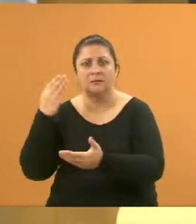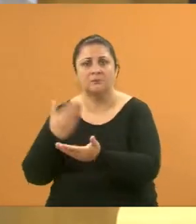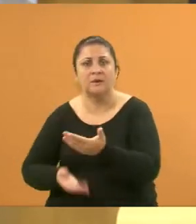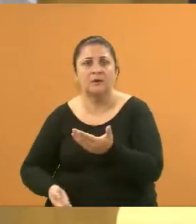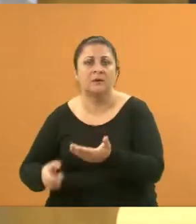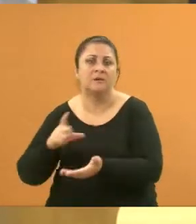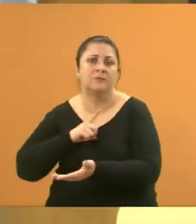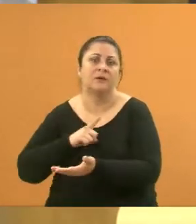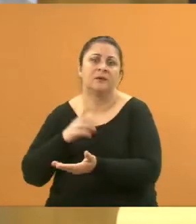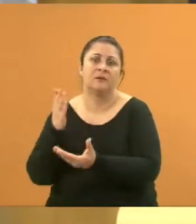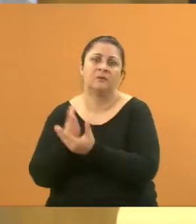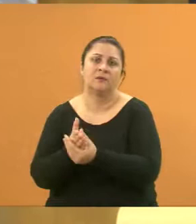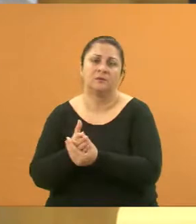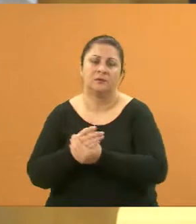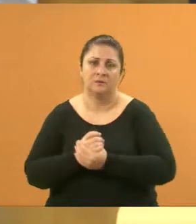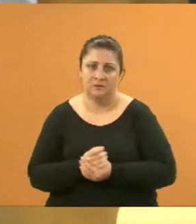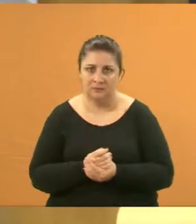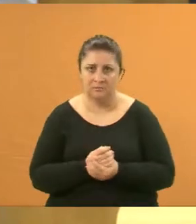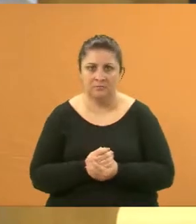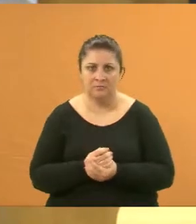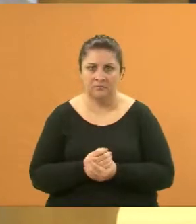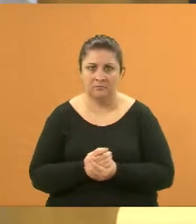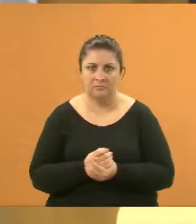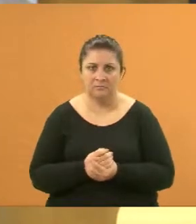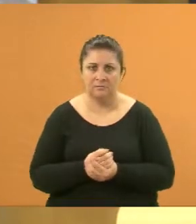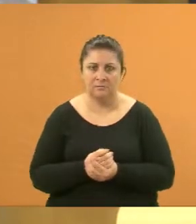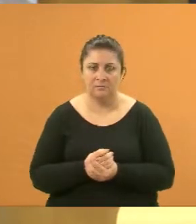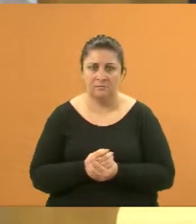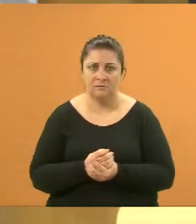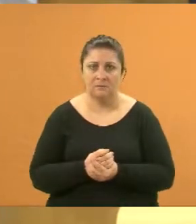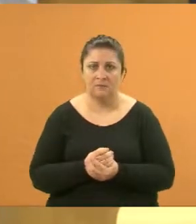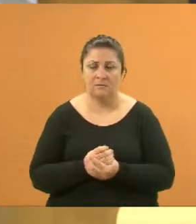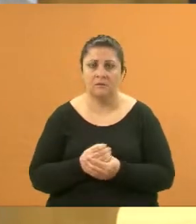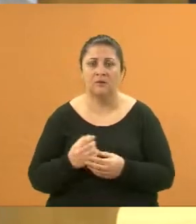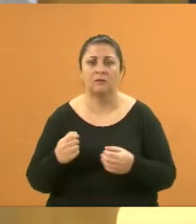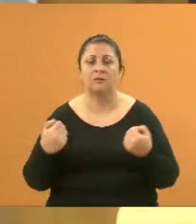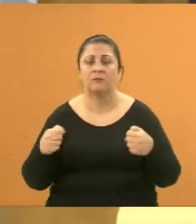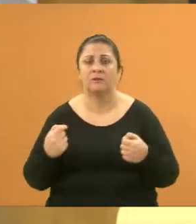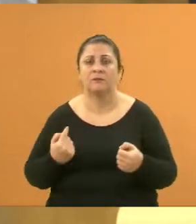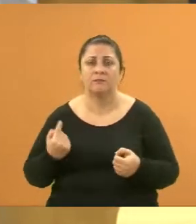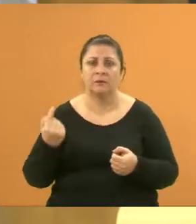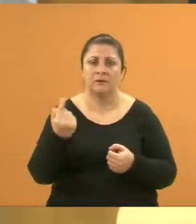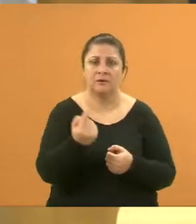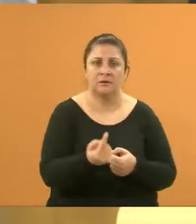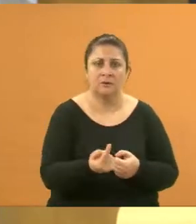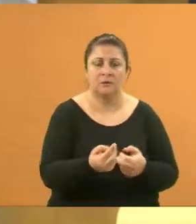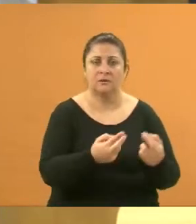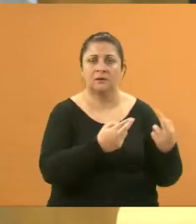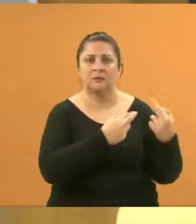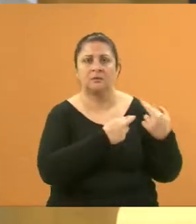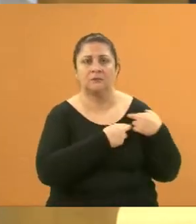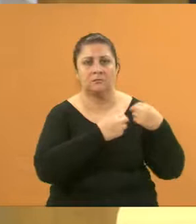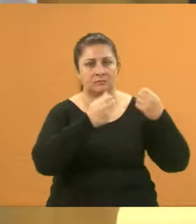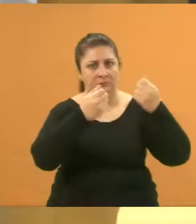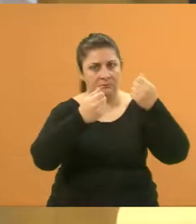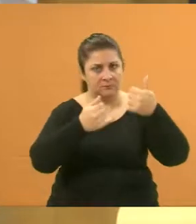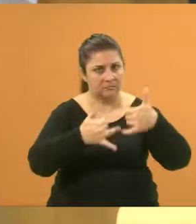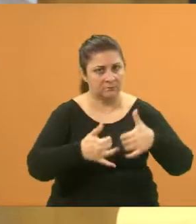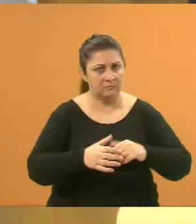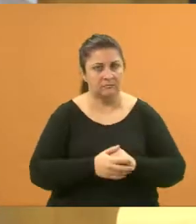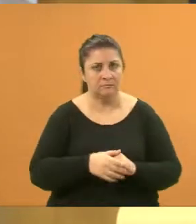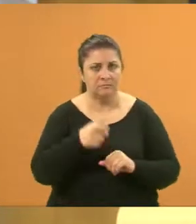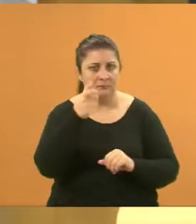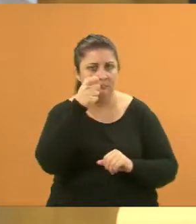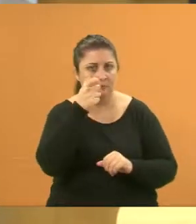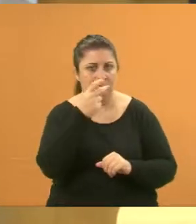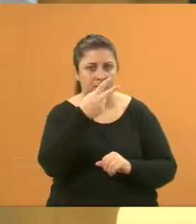entrar com essas ações. Então, quando a gente tem que vir aqui, a responsabilidade de explicar. Quando você vê um valor de